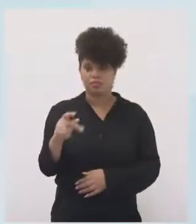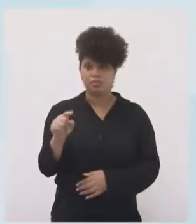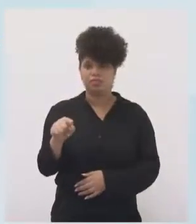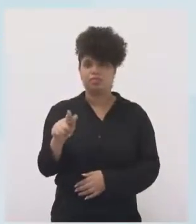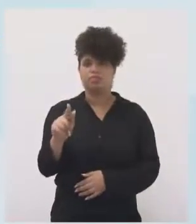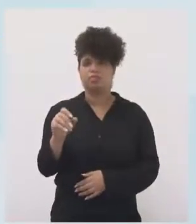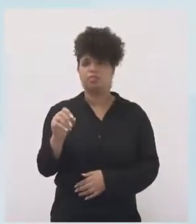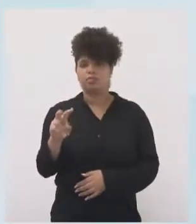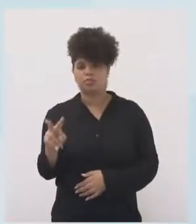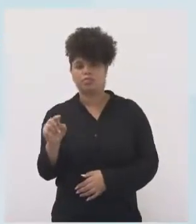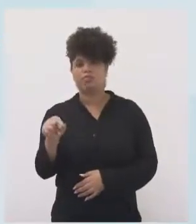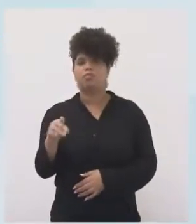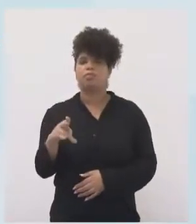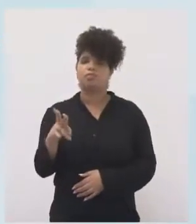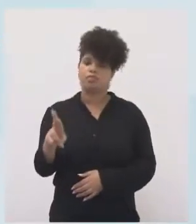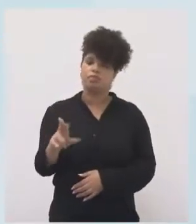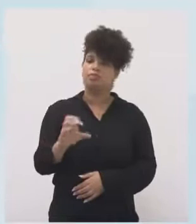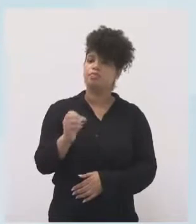@educação.sp.gov.br ou